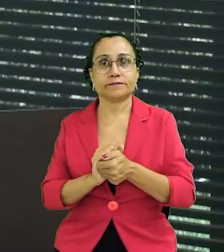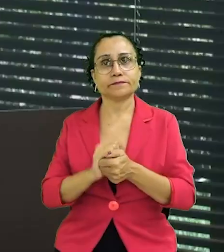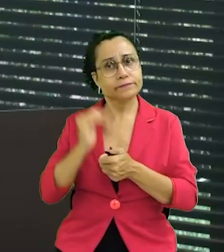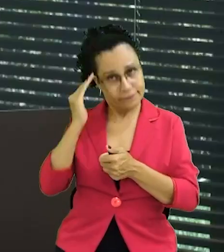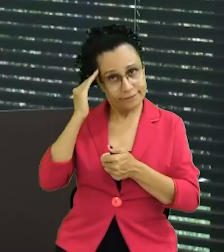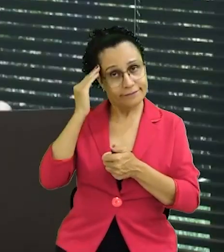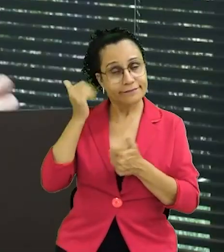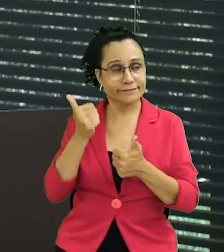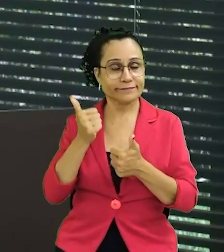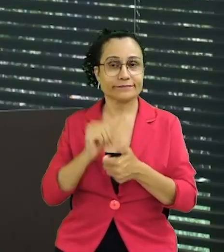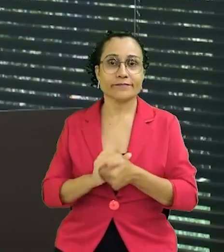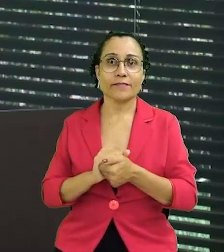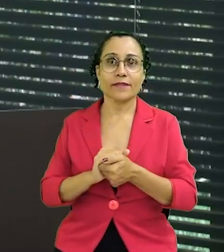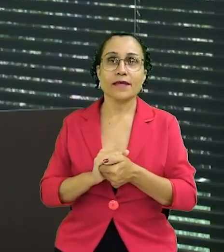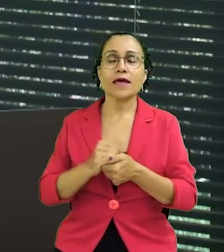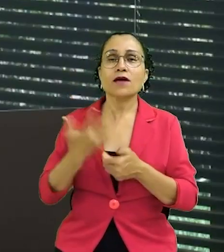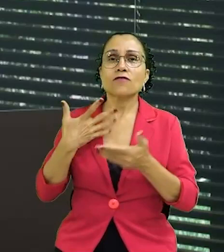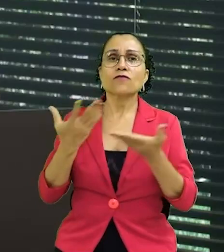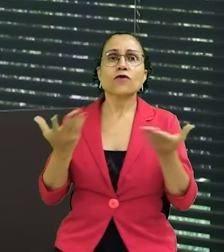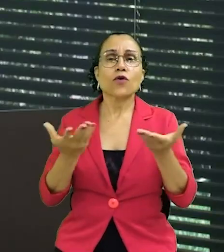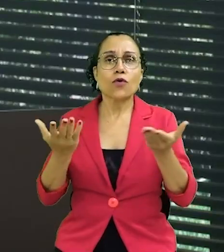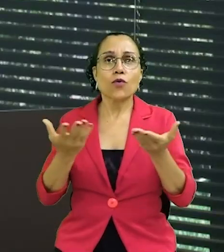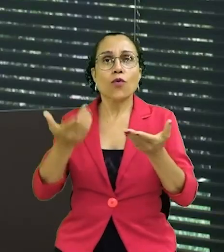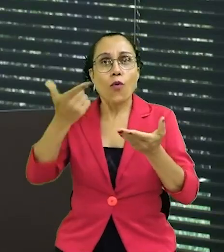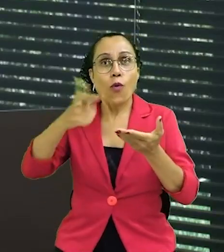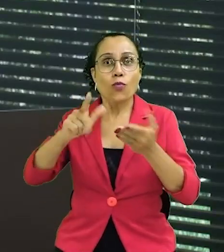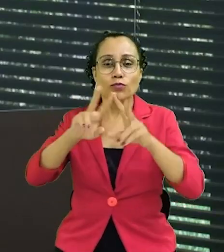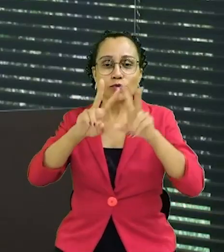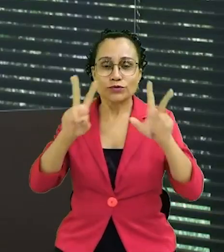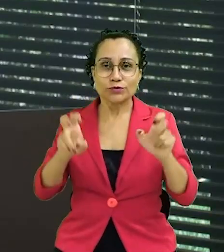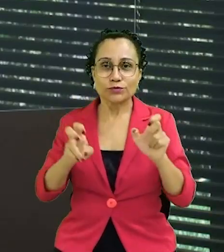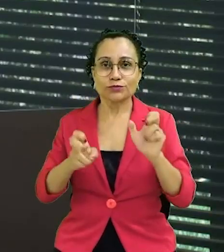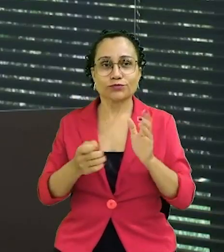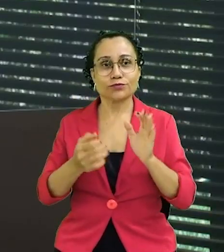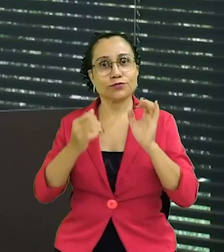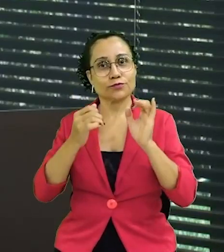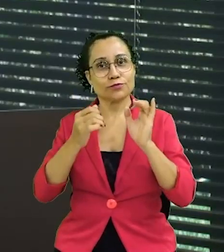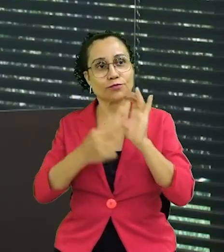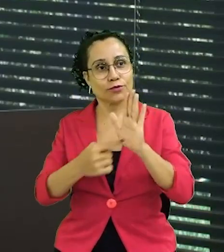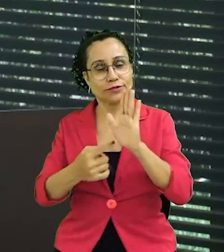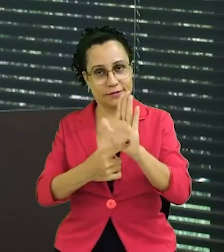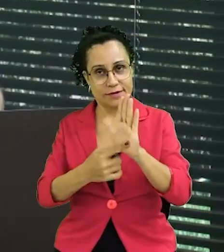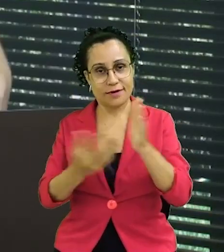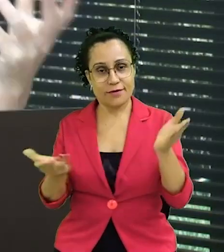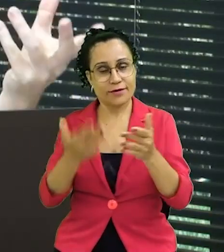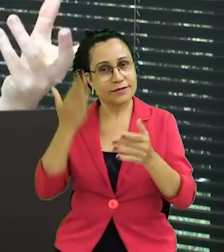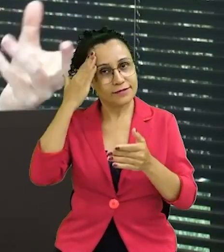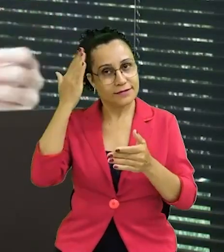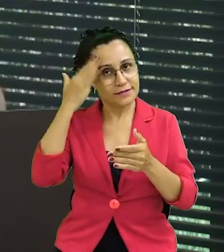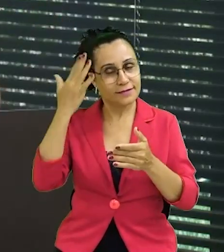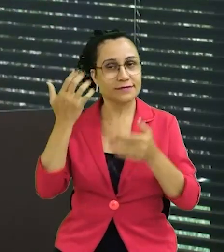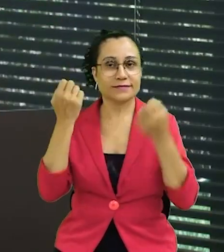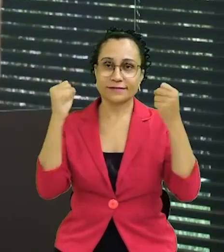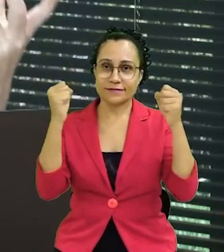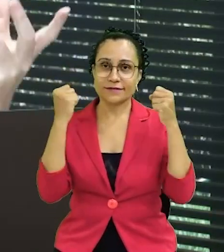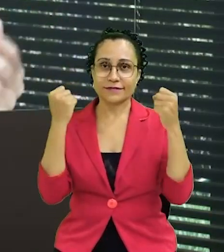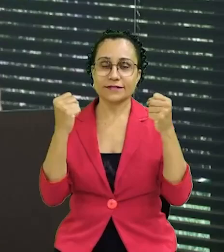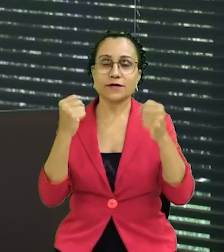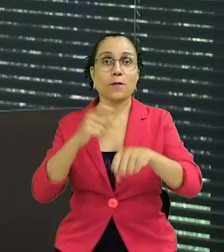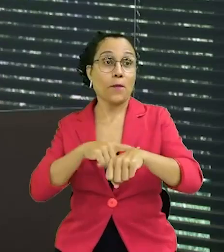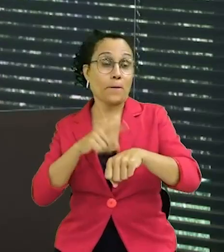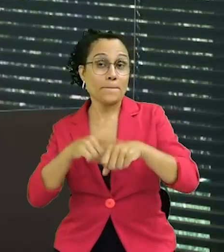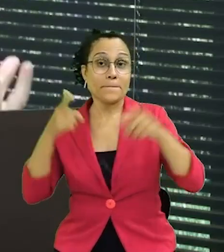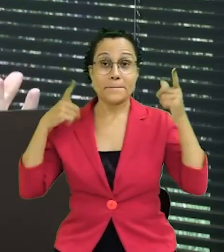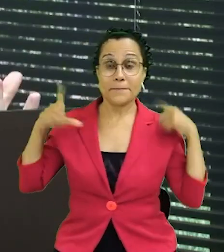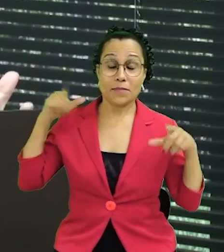trazer aqui, né, fazendo um link com outro assunto, porque a gente sabe que, falando em atividade física, momento de